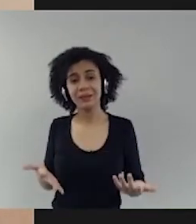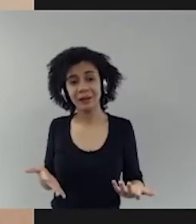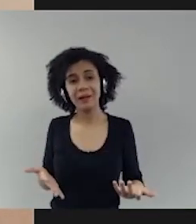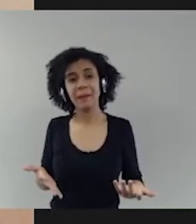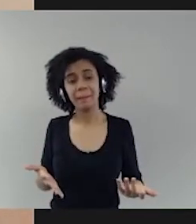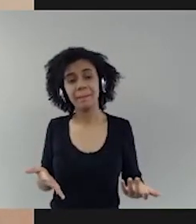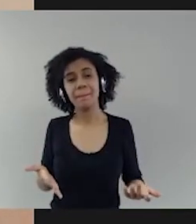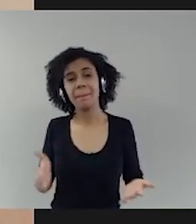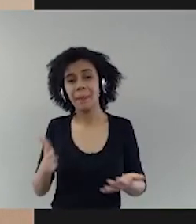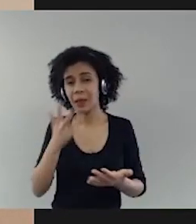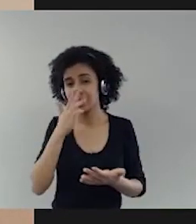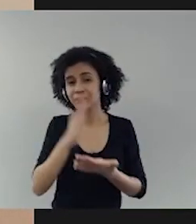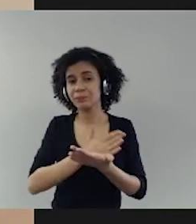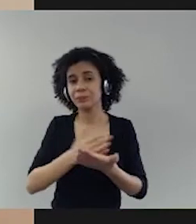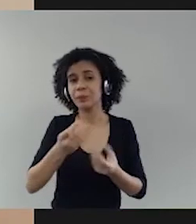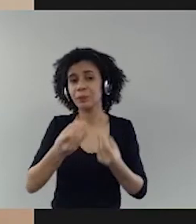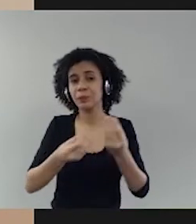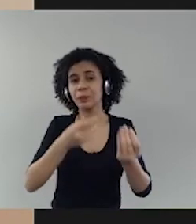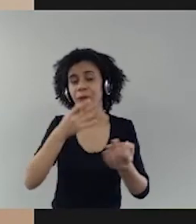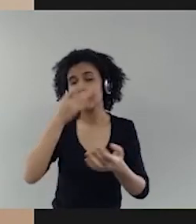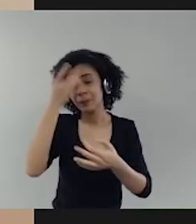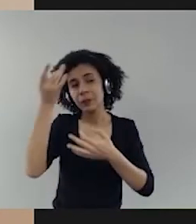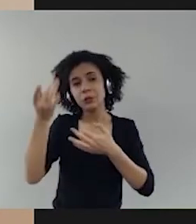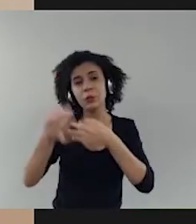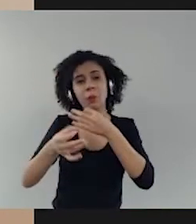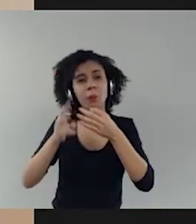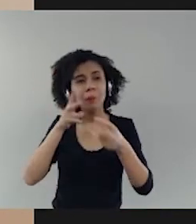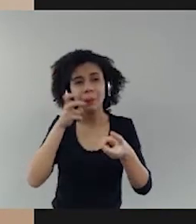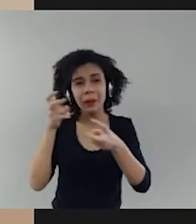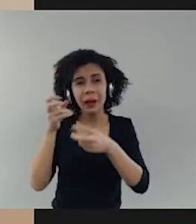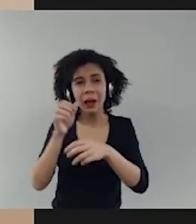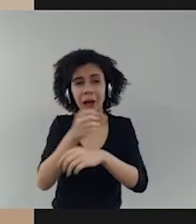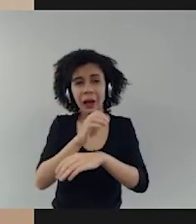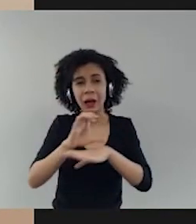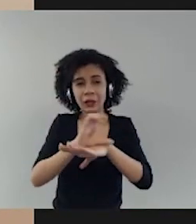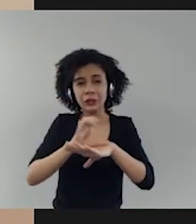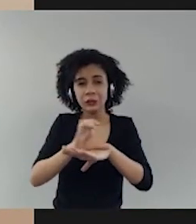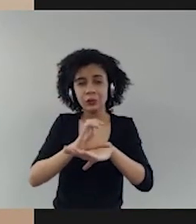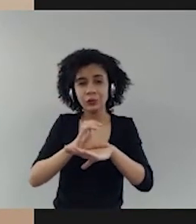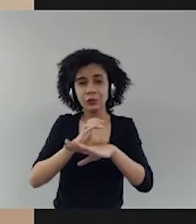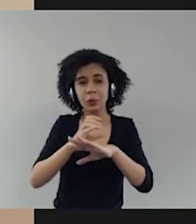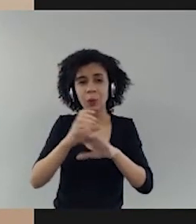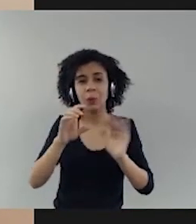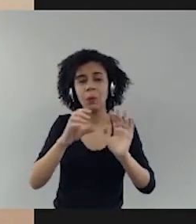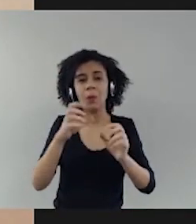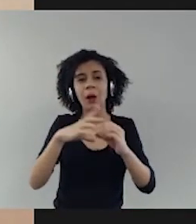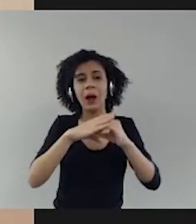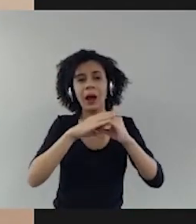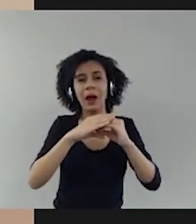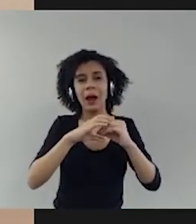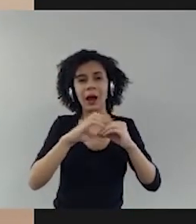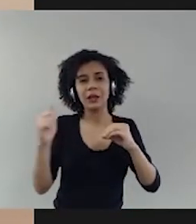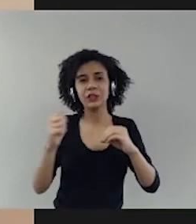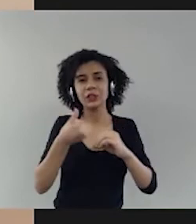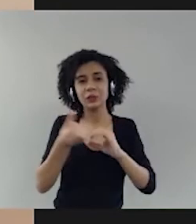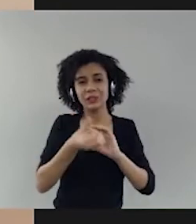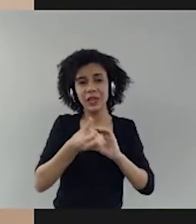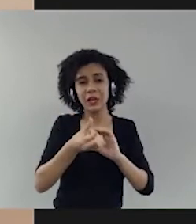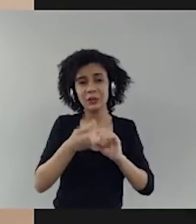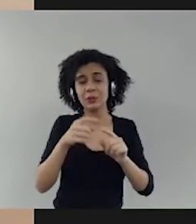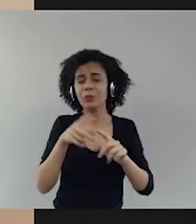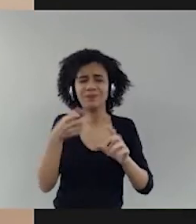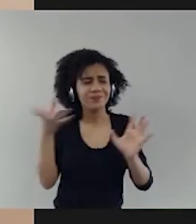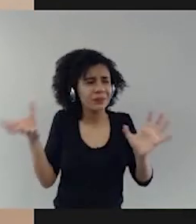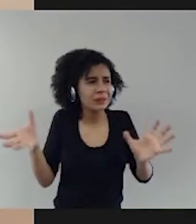provavelmente vários que estão ouvindo talvez não percebessem que o artigo 6º da Constituição ele é riquíssimo. Né? Se nós formos